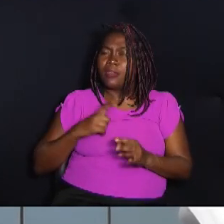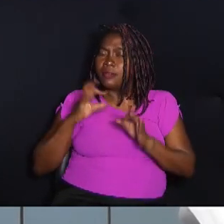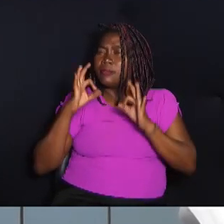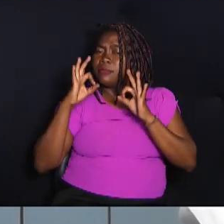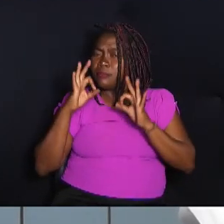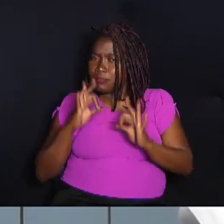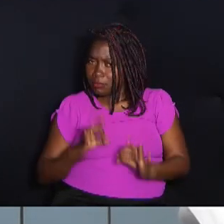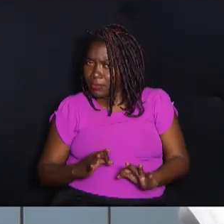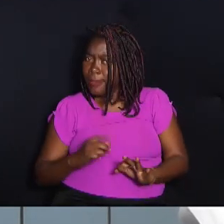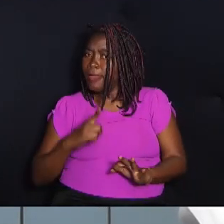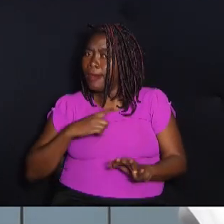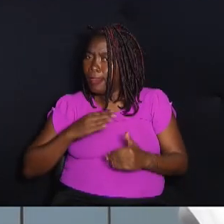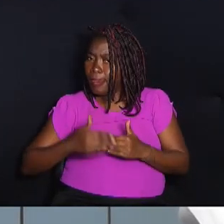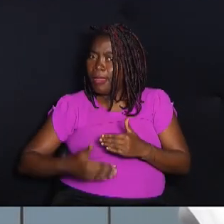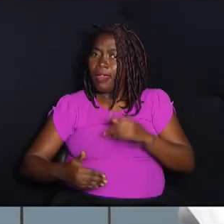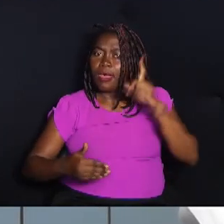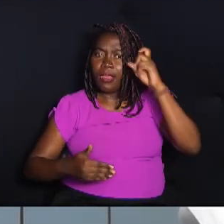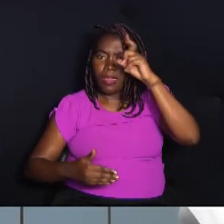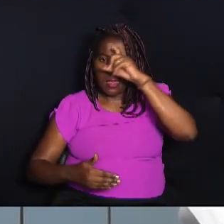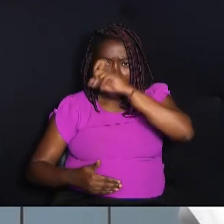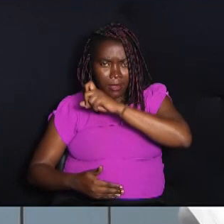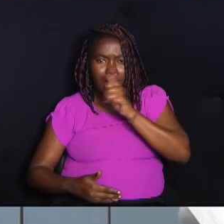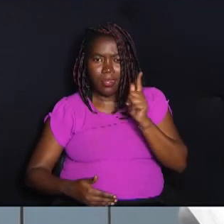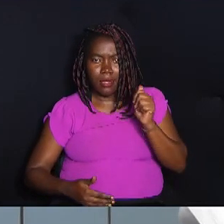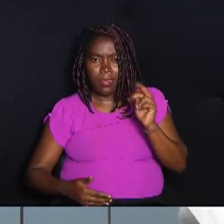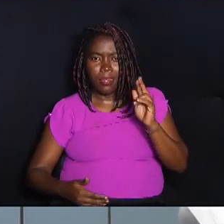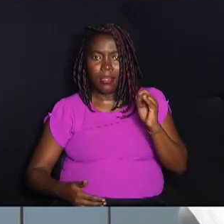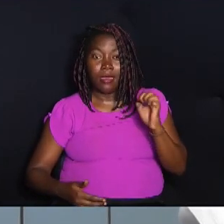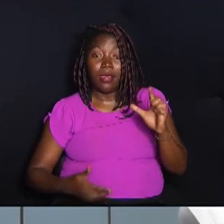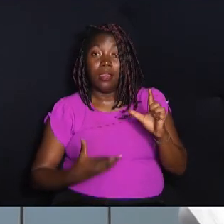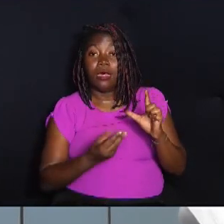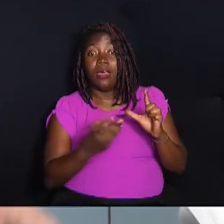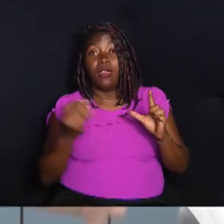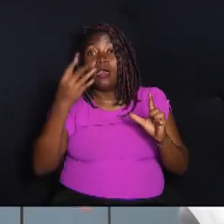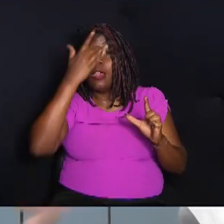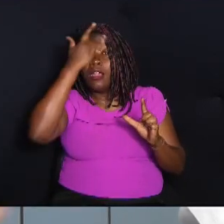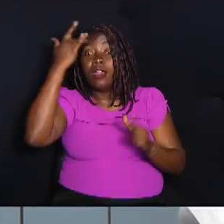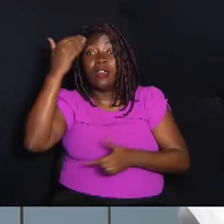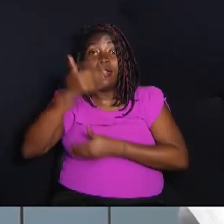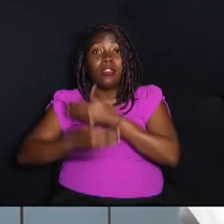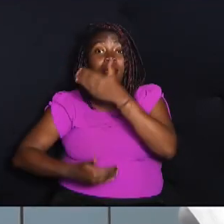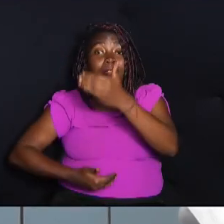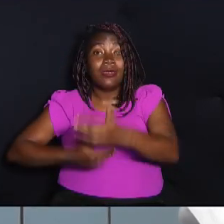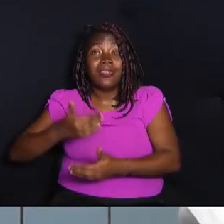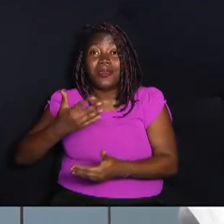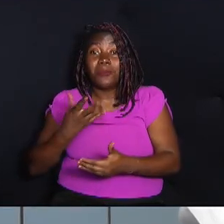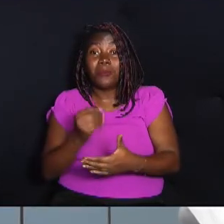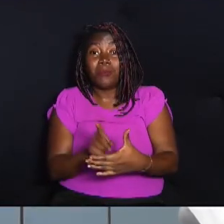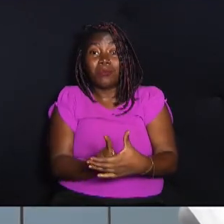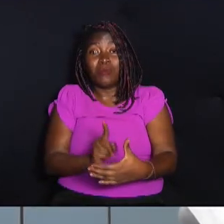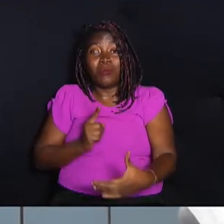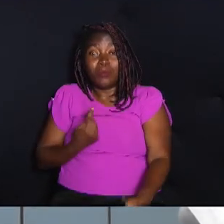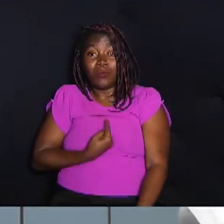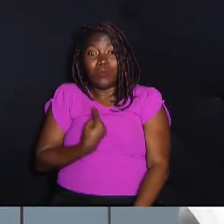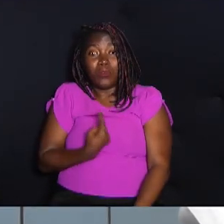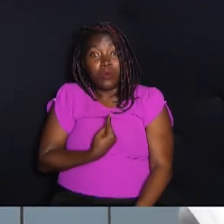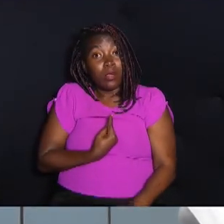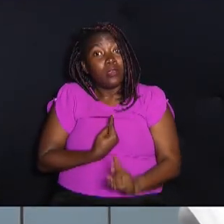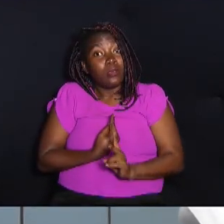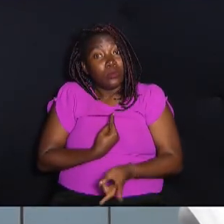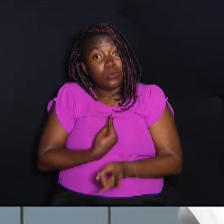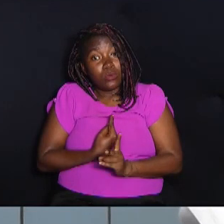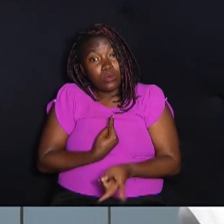um grande desafio pela frente. Muitas pessoas, elas acabaram ficando muito reclusas e elas continuam